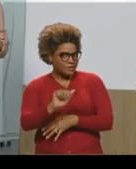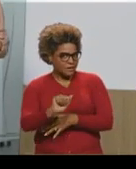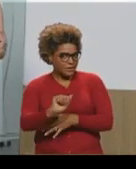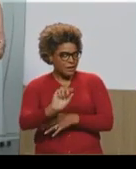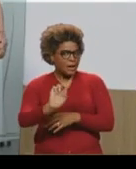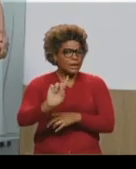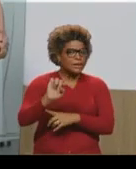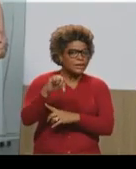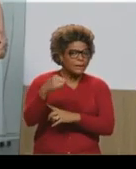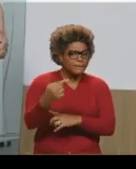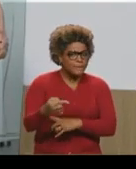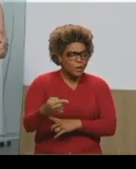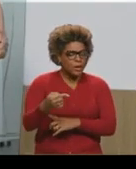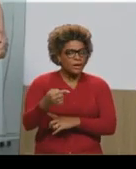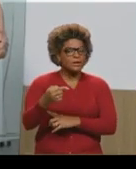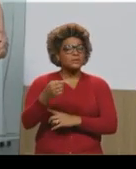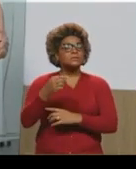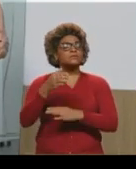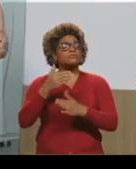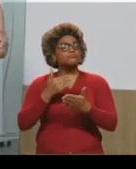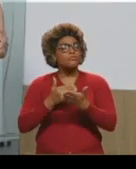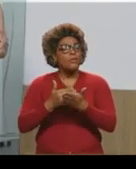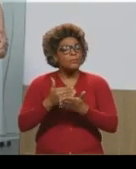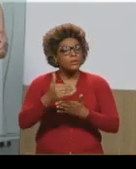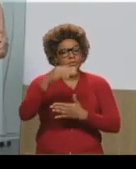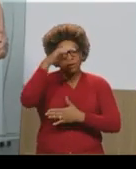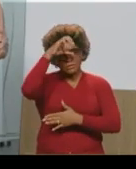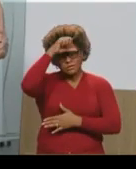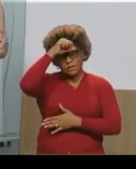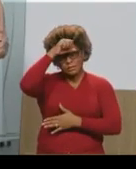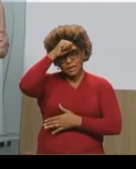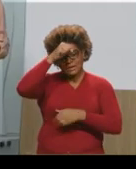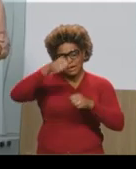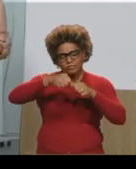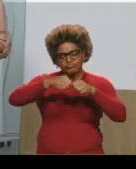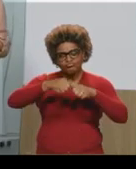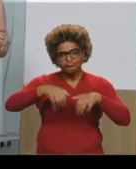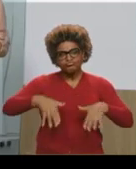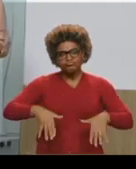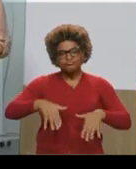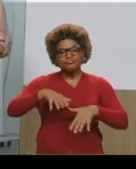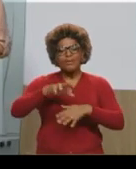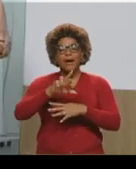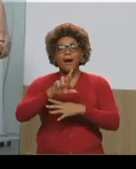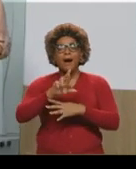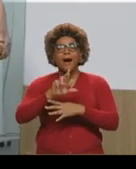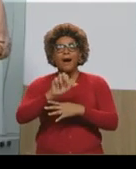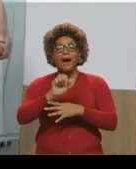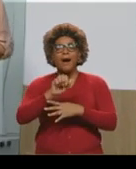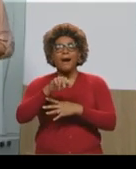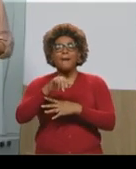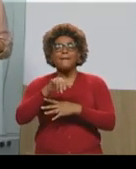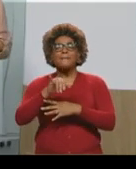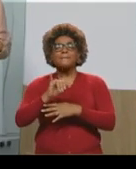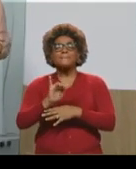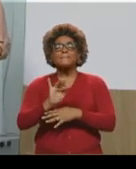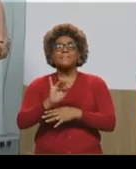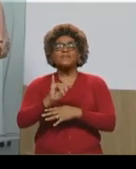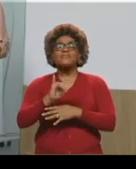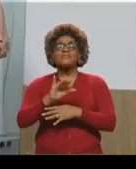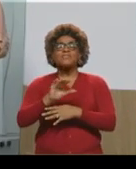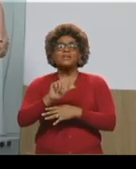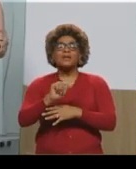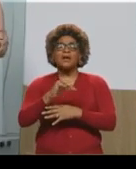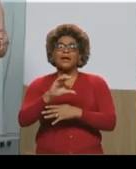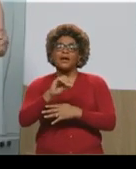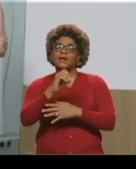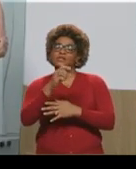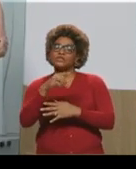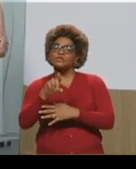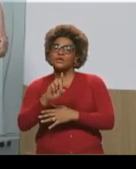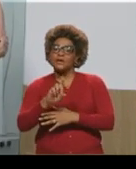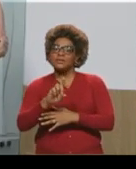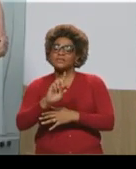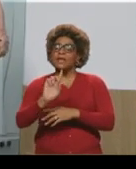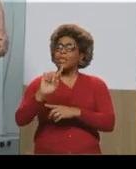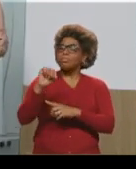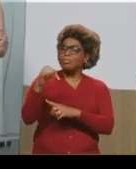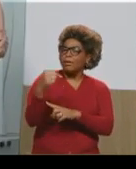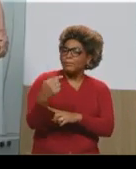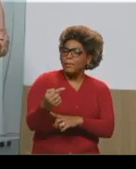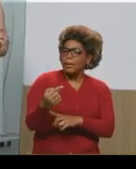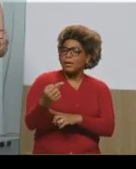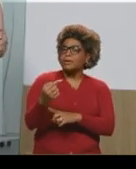vamos retomar um exercício de alcanos ramificados e vamos dar sequência trabalhando com os alcenos, os